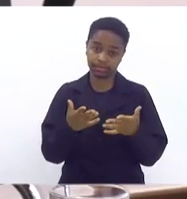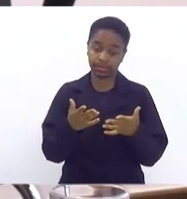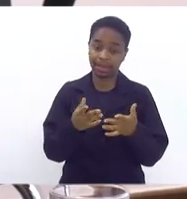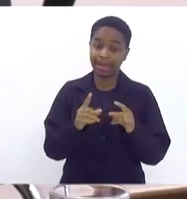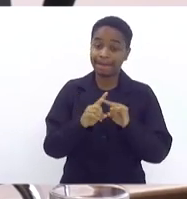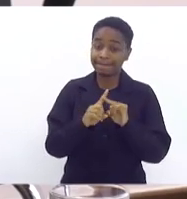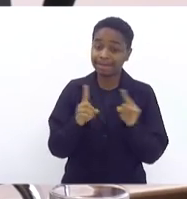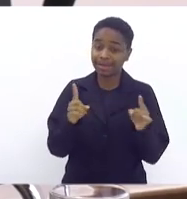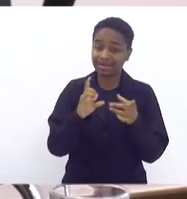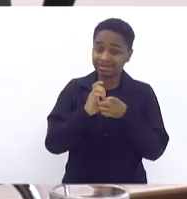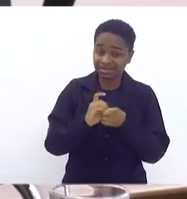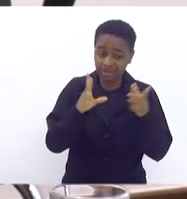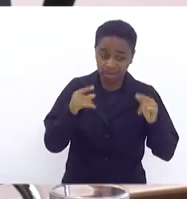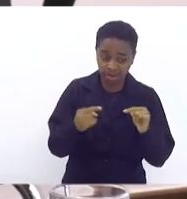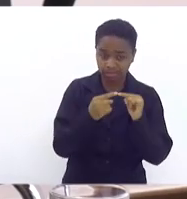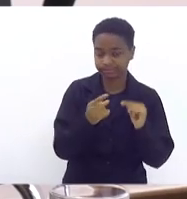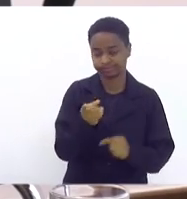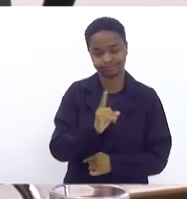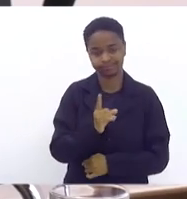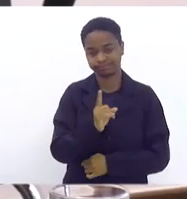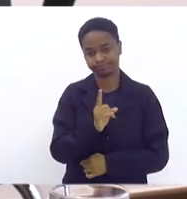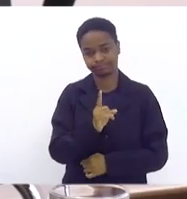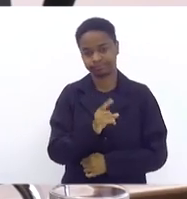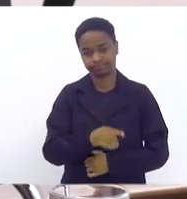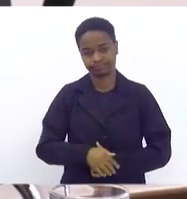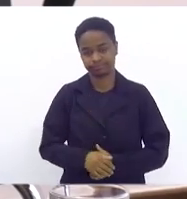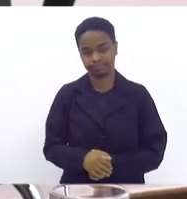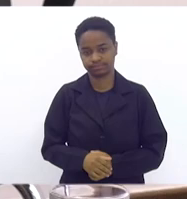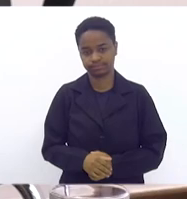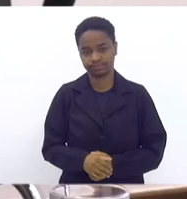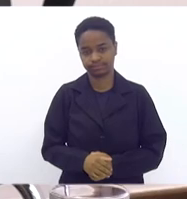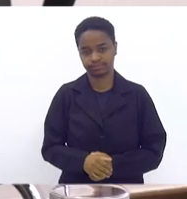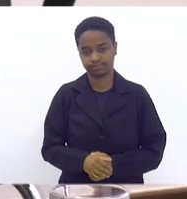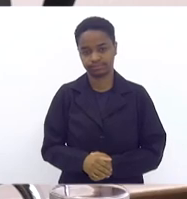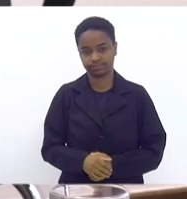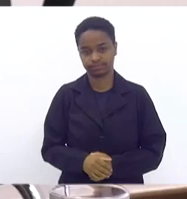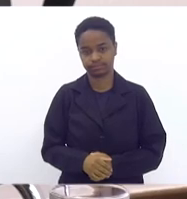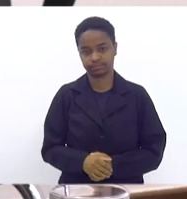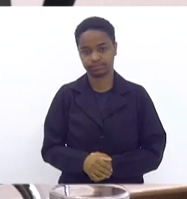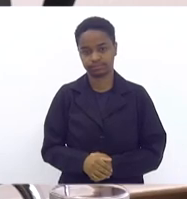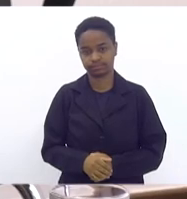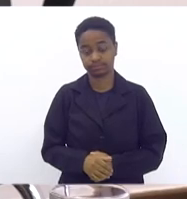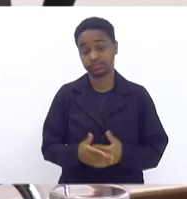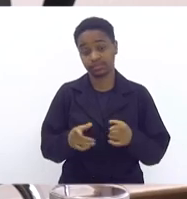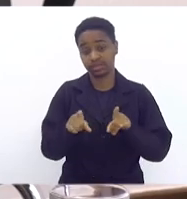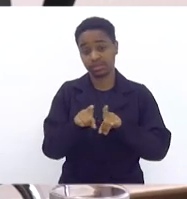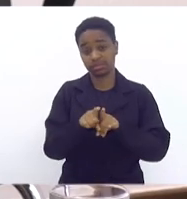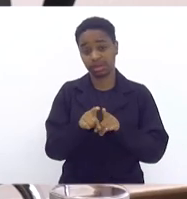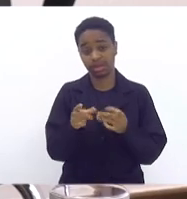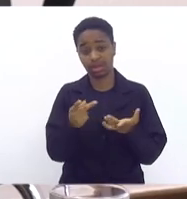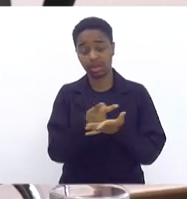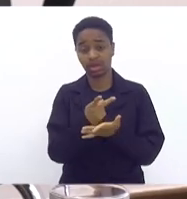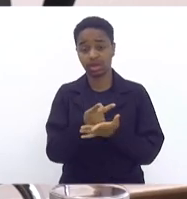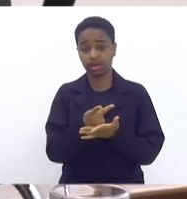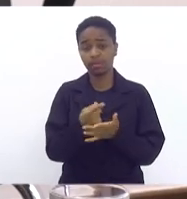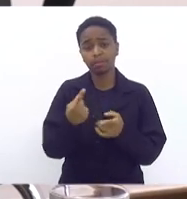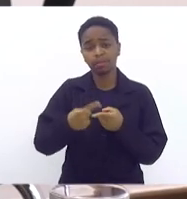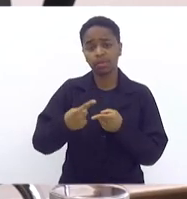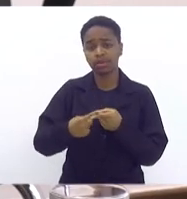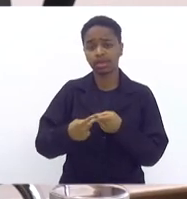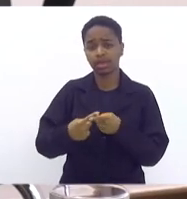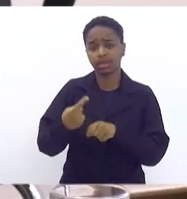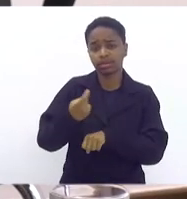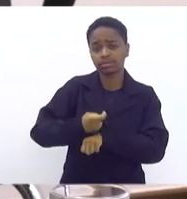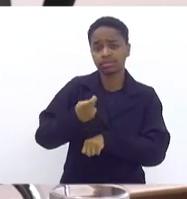isso não é democrático isso não é democrático e é estúpido Por que que é